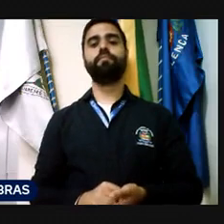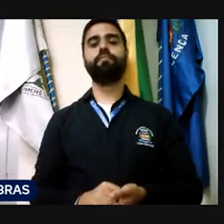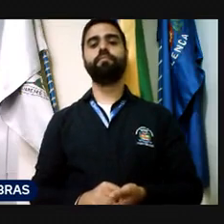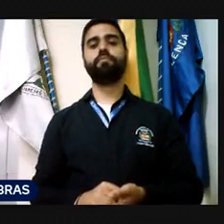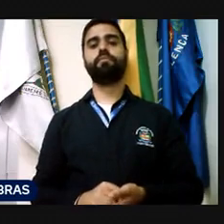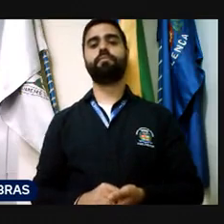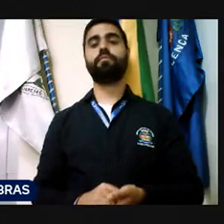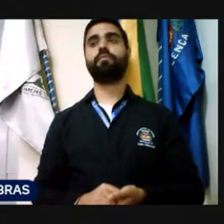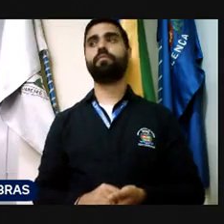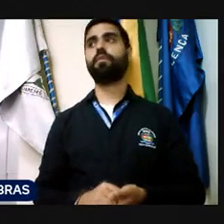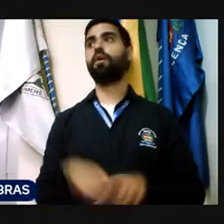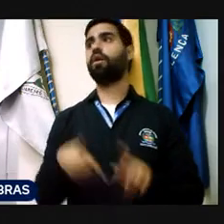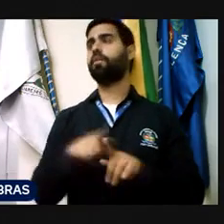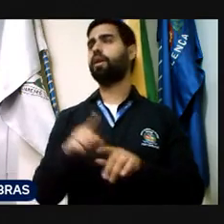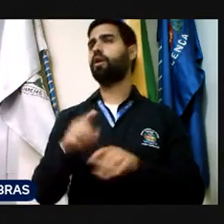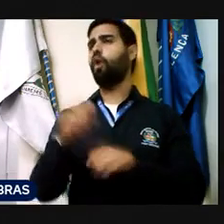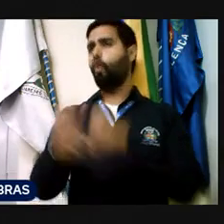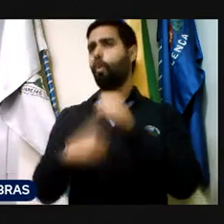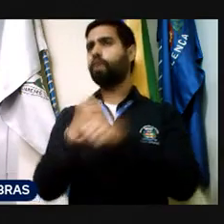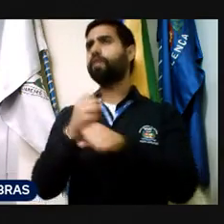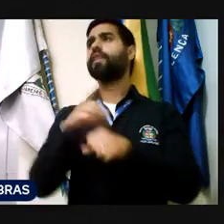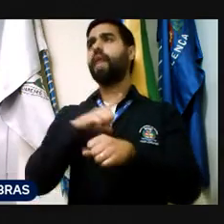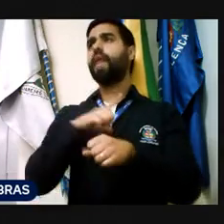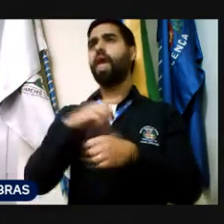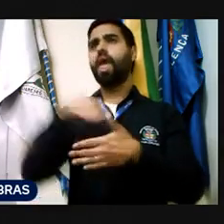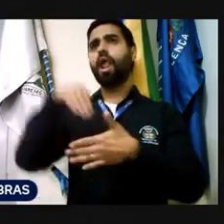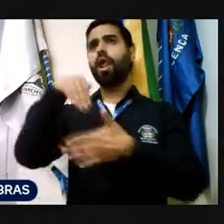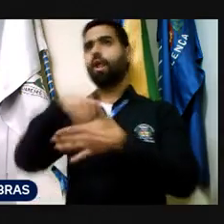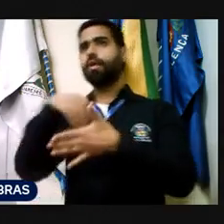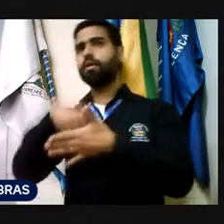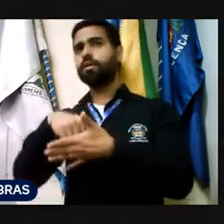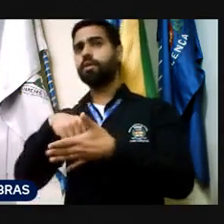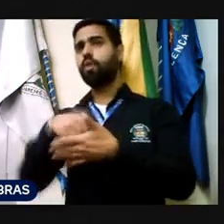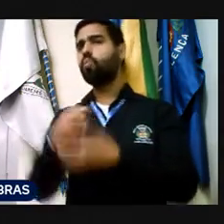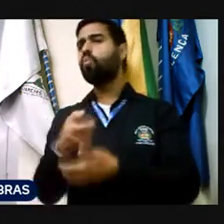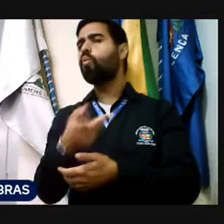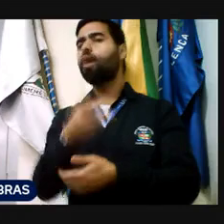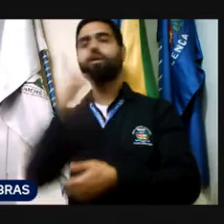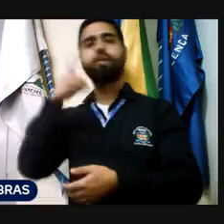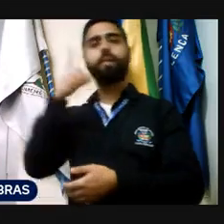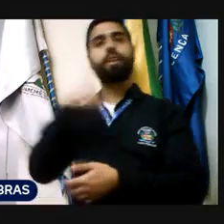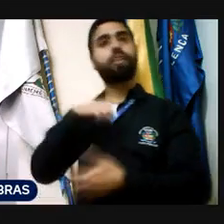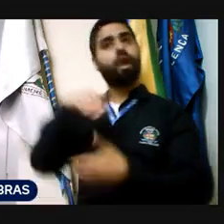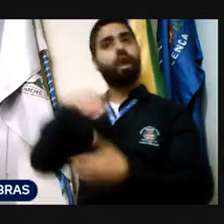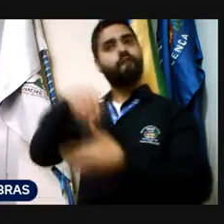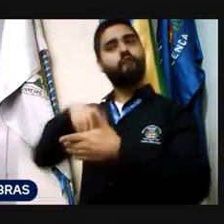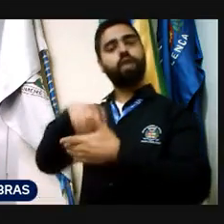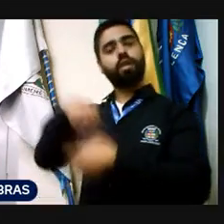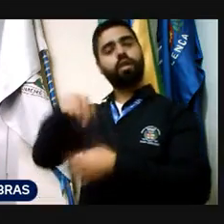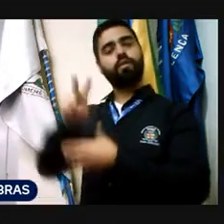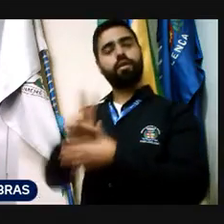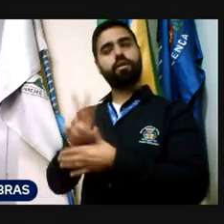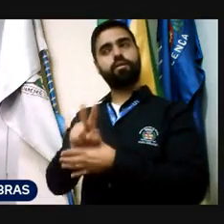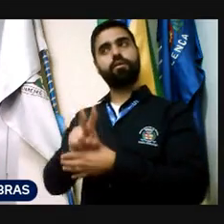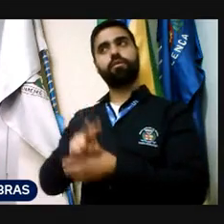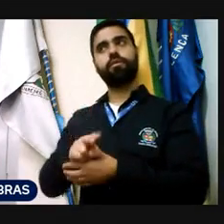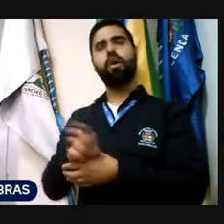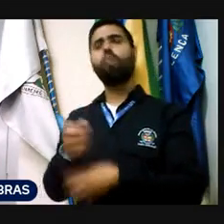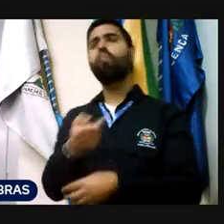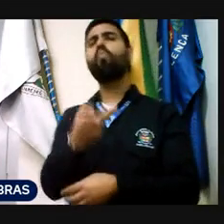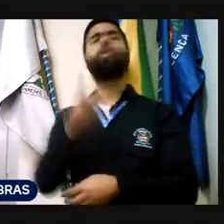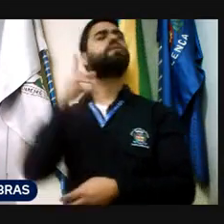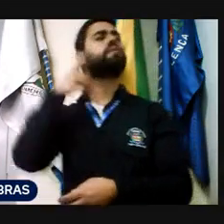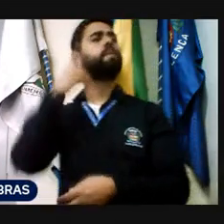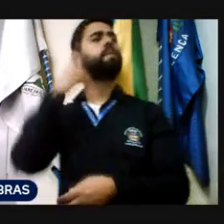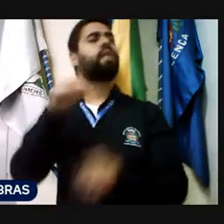deputados, igual no ano que vem já é ano de eleição. Quantos deputados tiveram voto aqui na nossa cidade? Quantos deputados